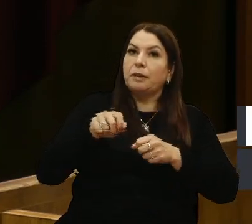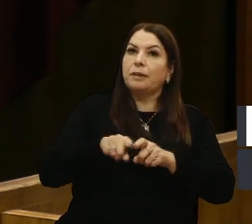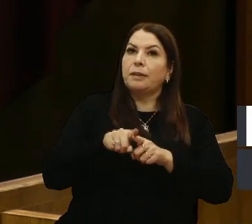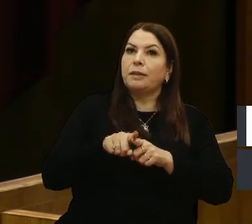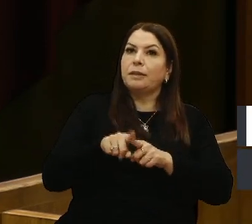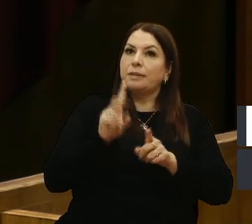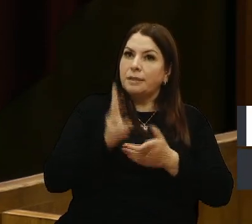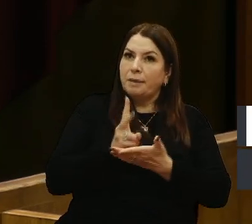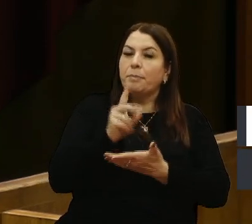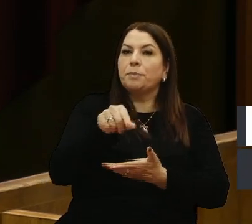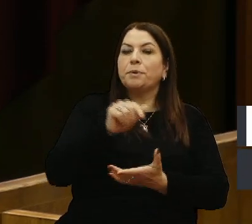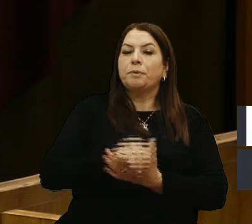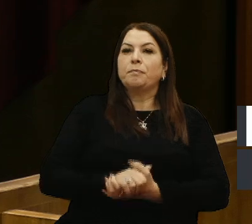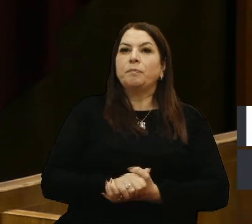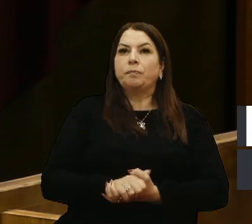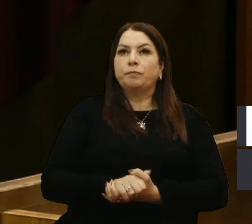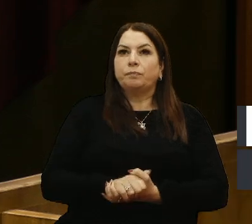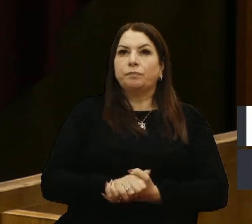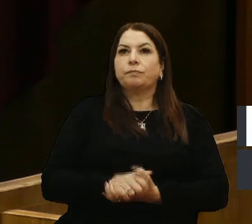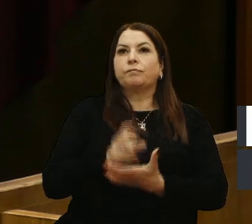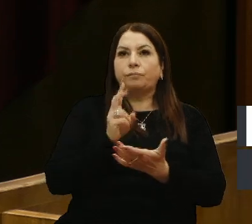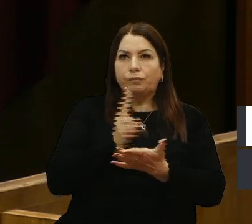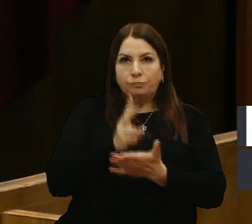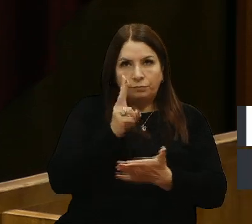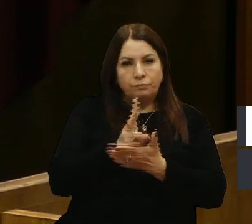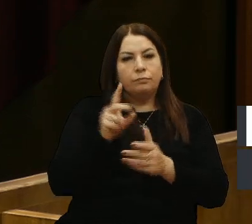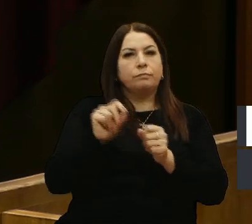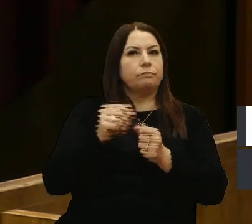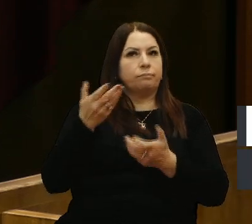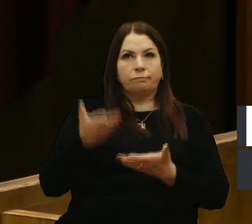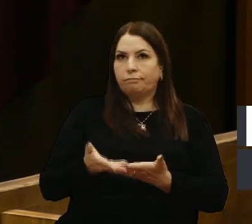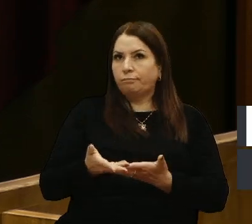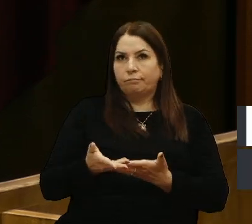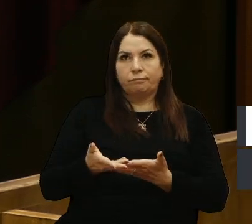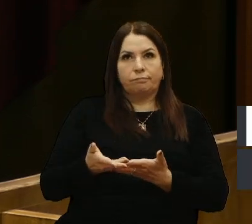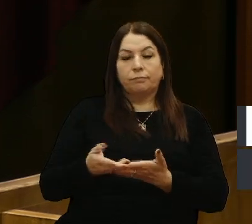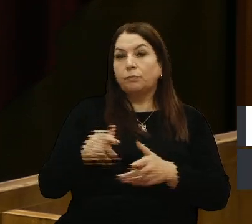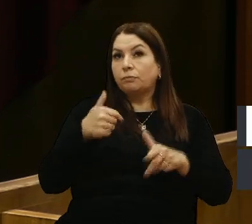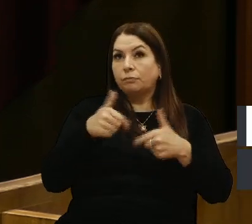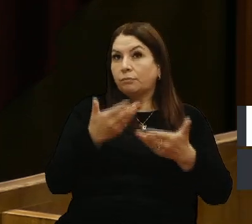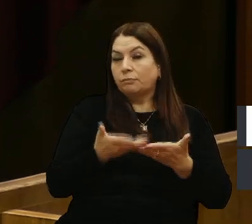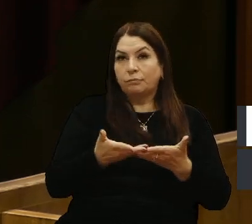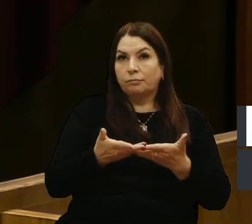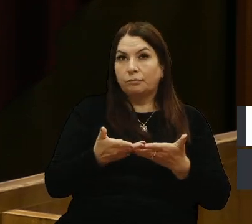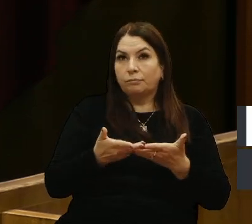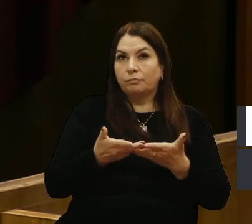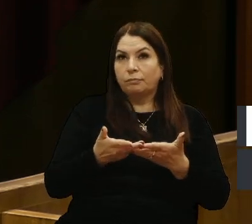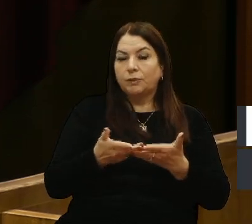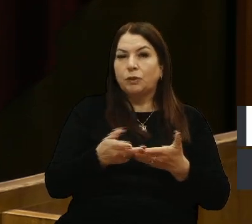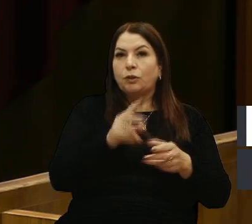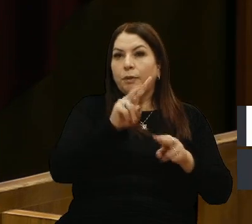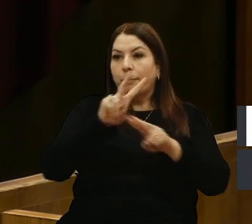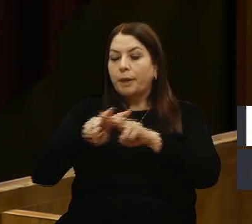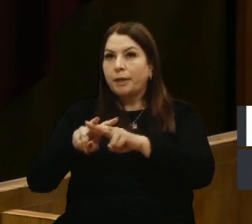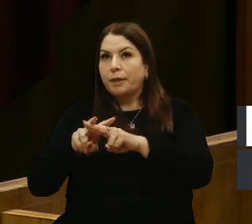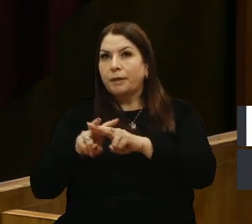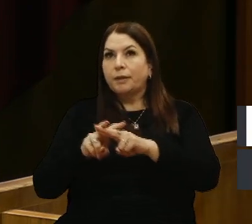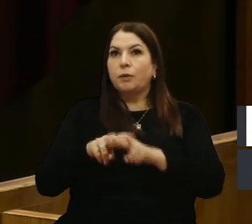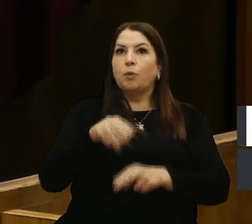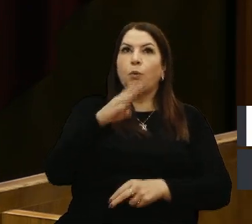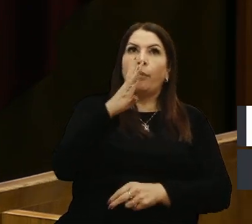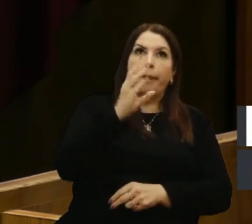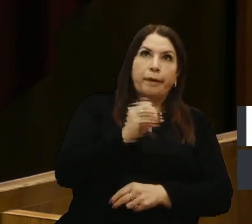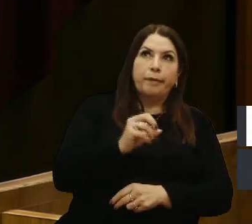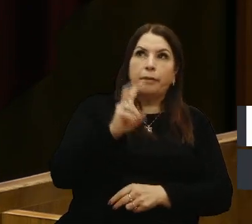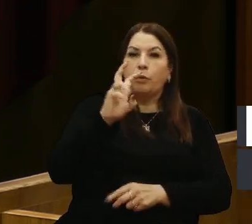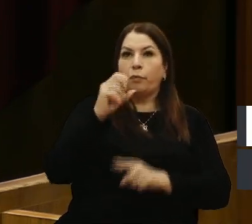unhas e dentes, vai continuar fazendo esse serviço de enxugar gelo e prender 40, 50